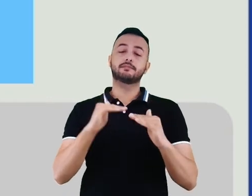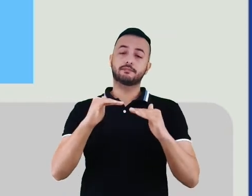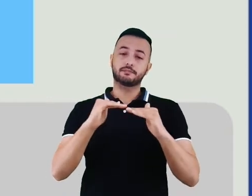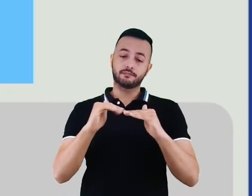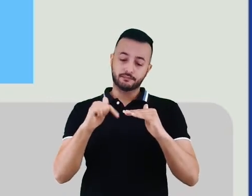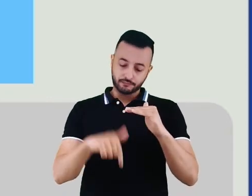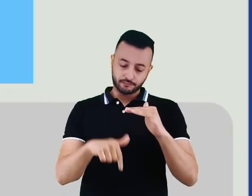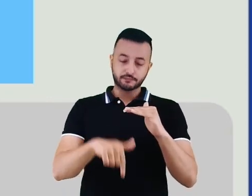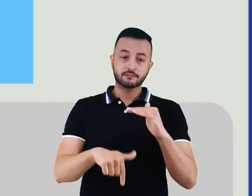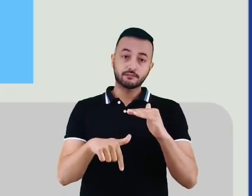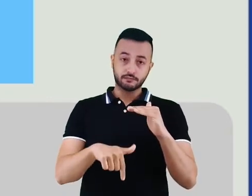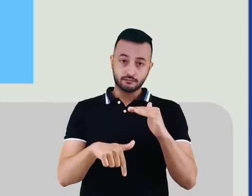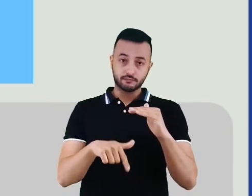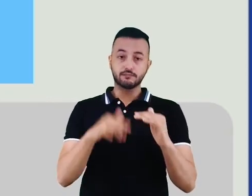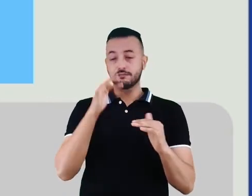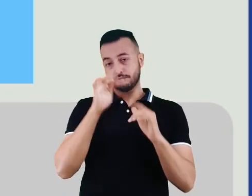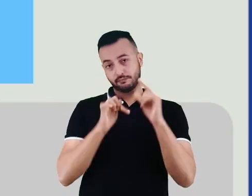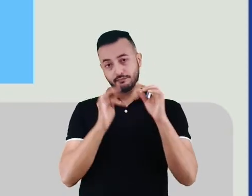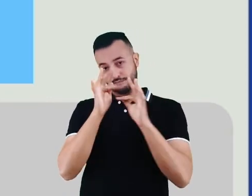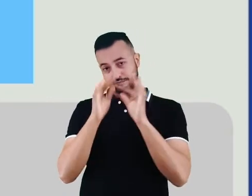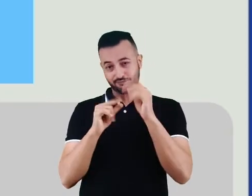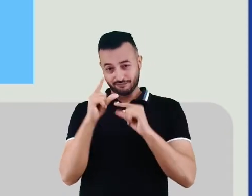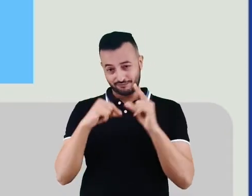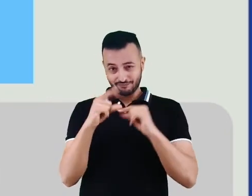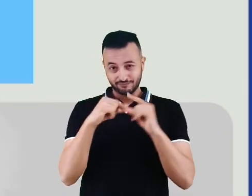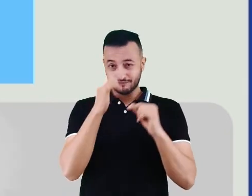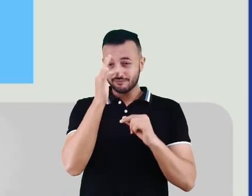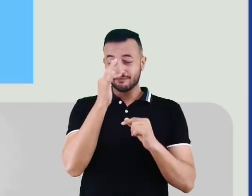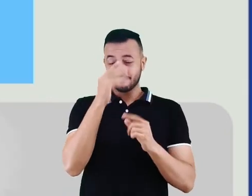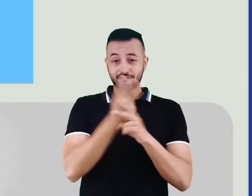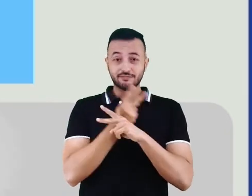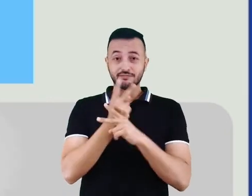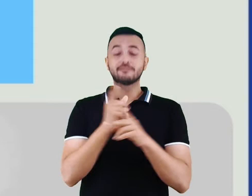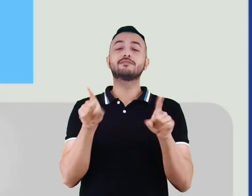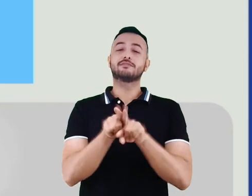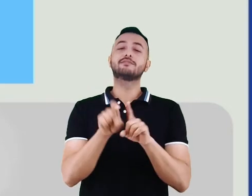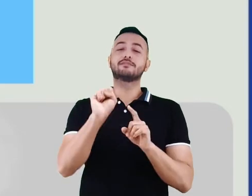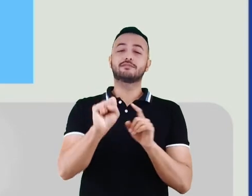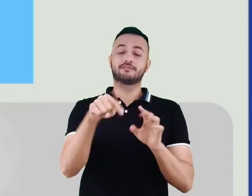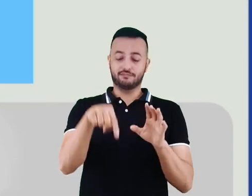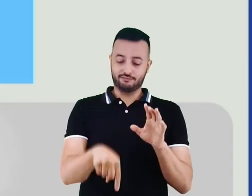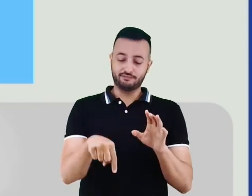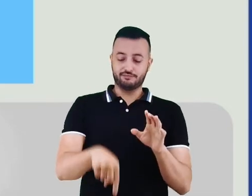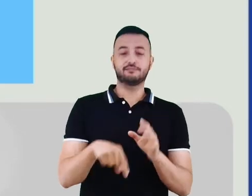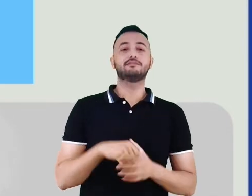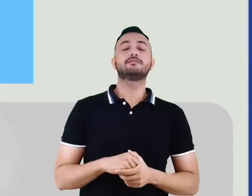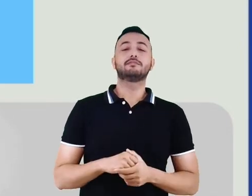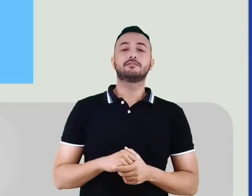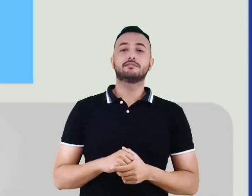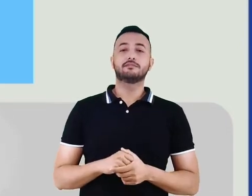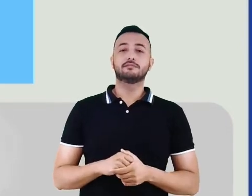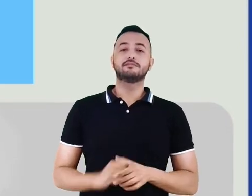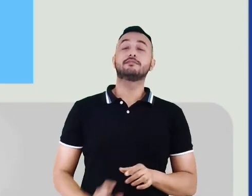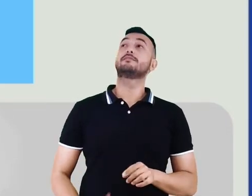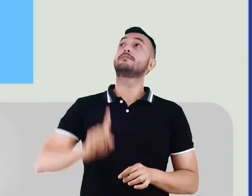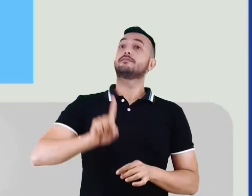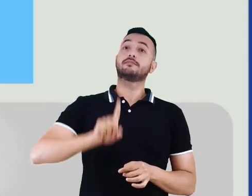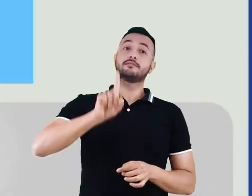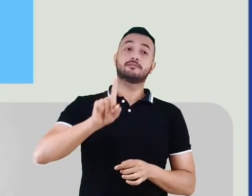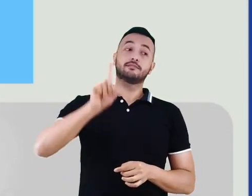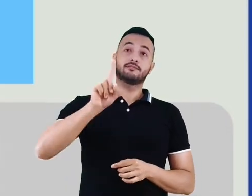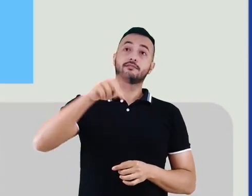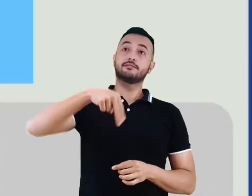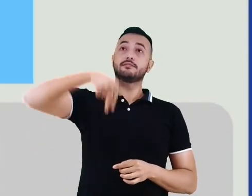baixo. E a Rosa do Vento mostra também o S para baixo, tá? Para a parte de cima